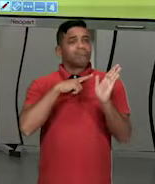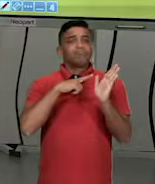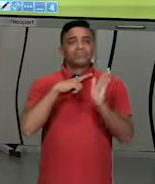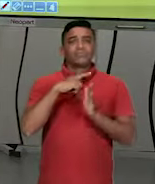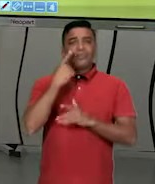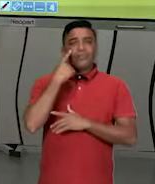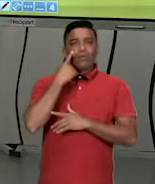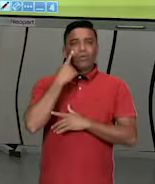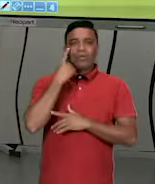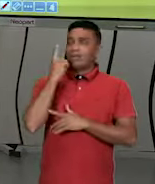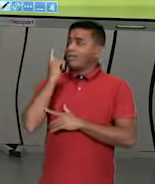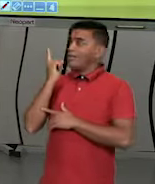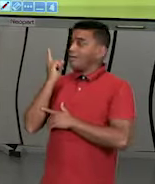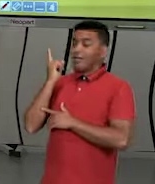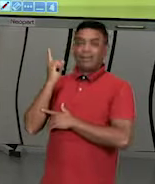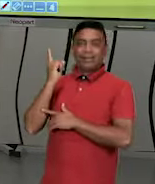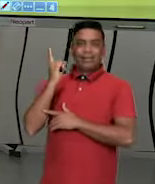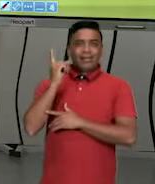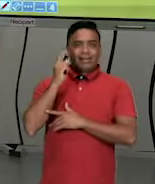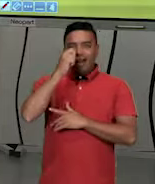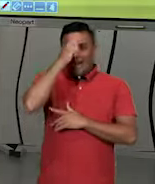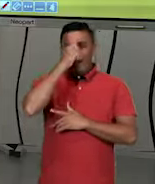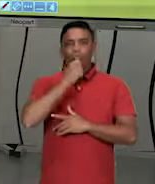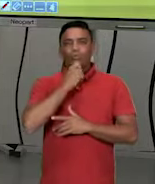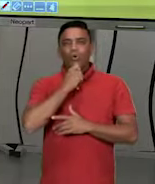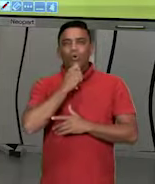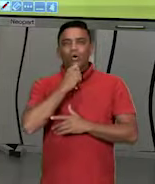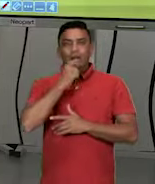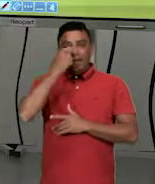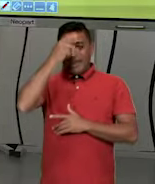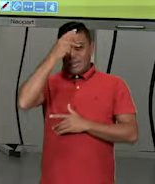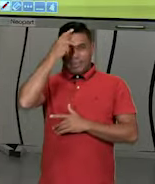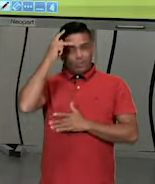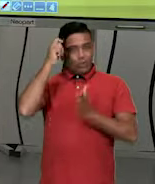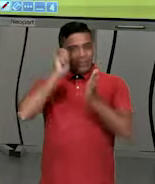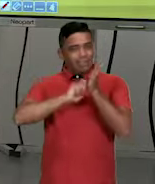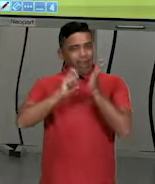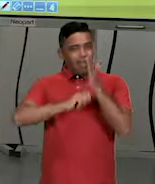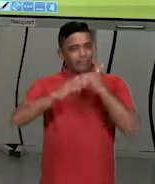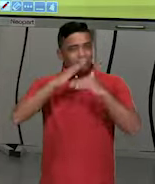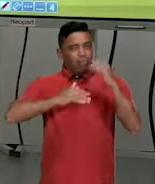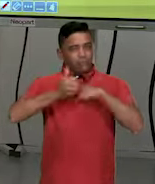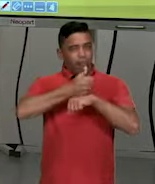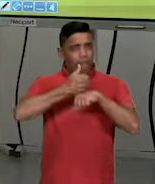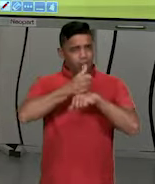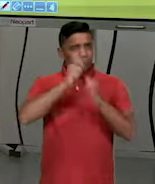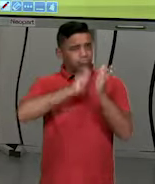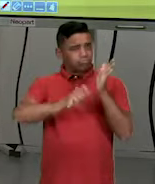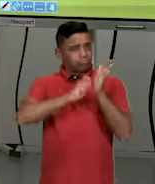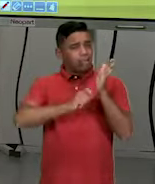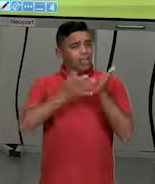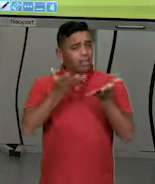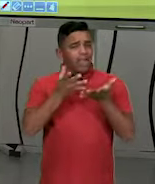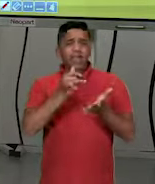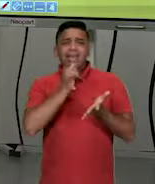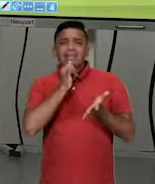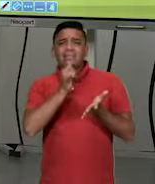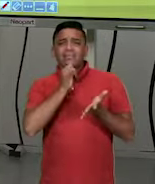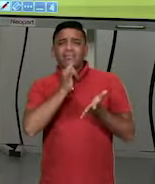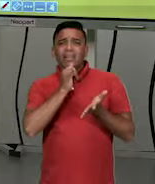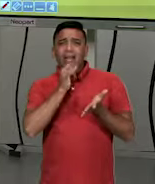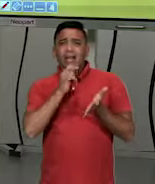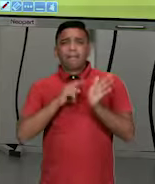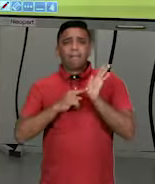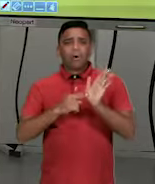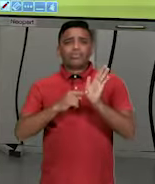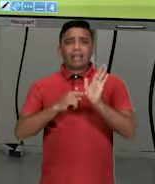autor que fala sobre os comportamentos humanos e ele quer exemplificar estes comportamentos